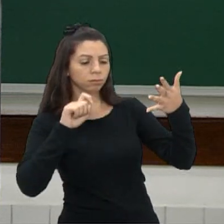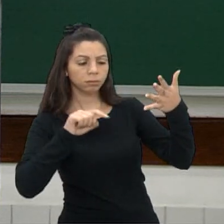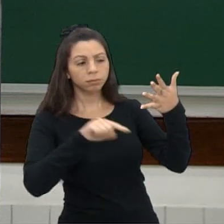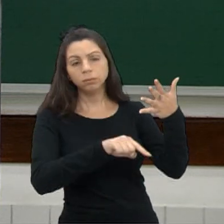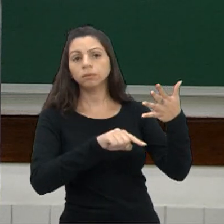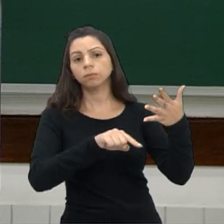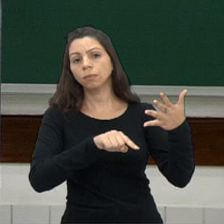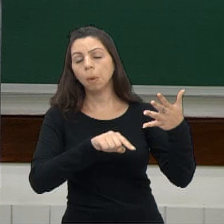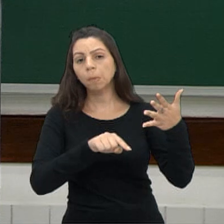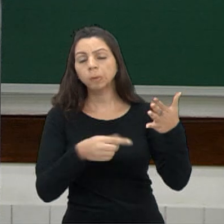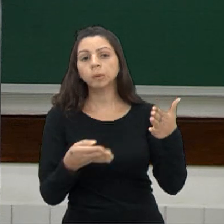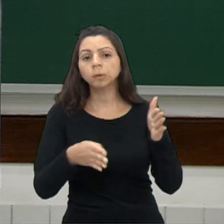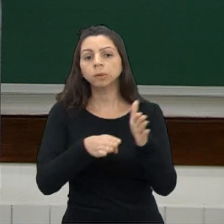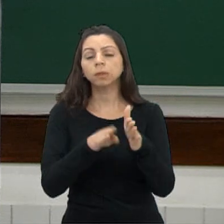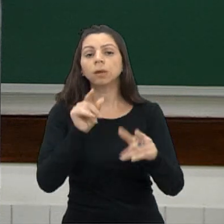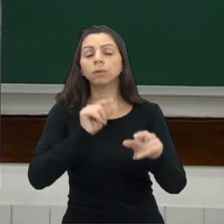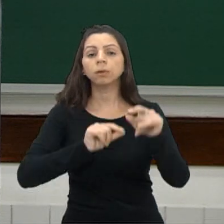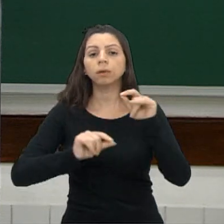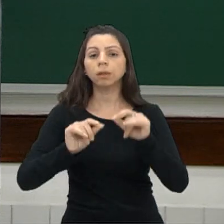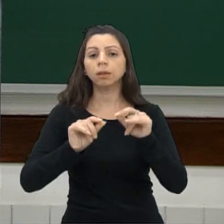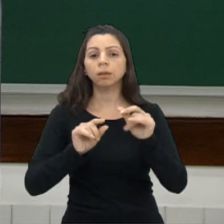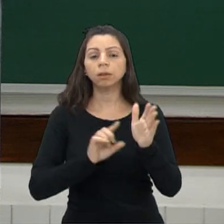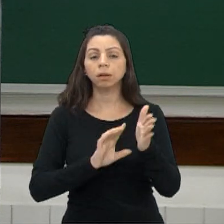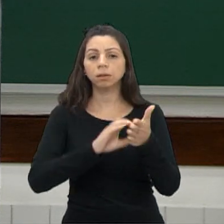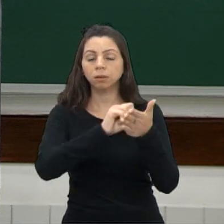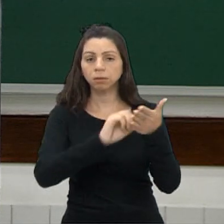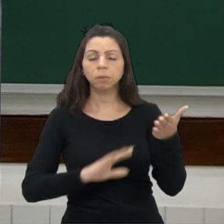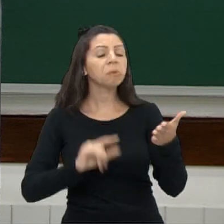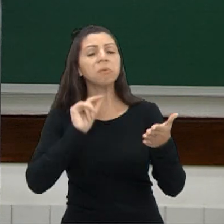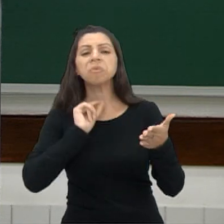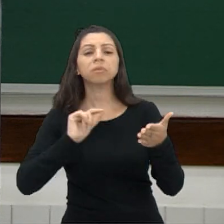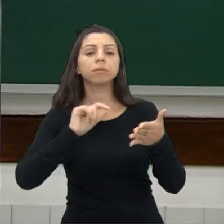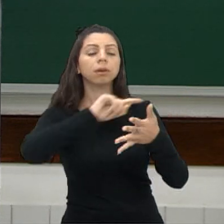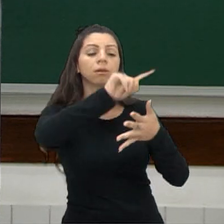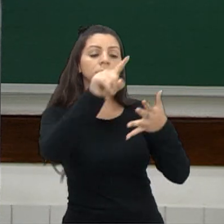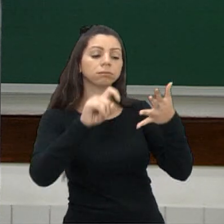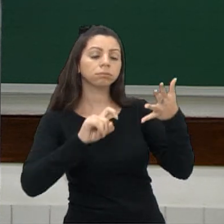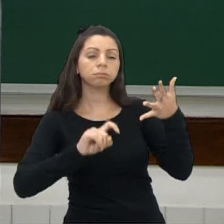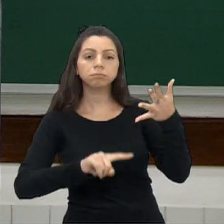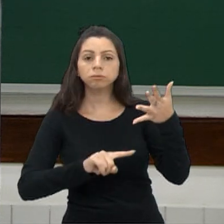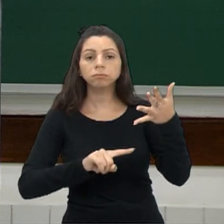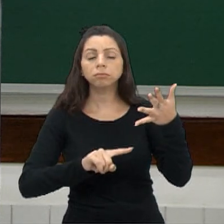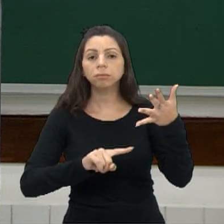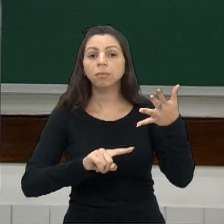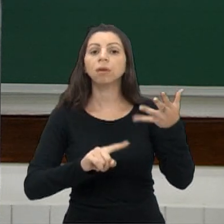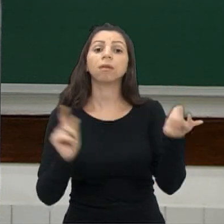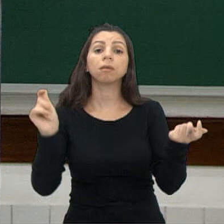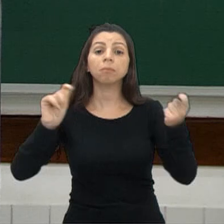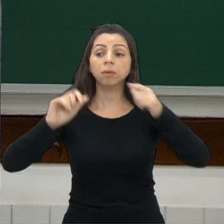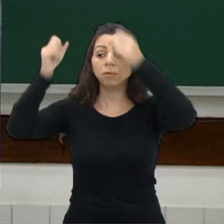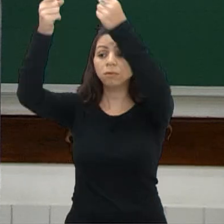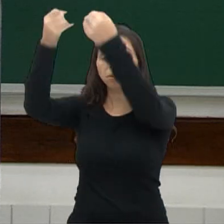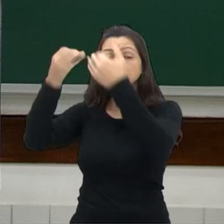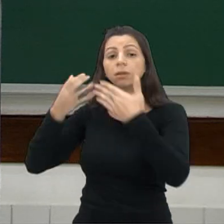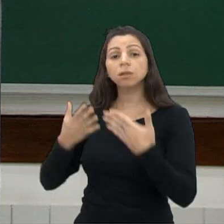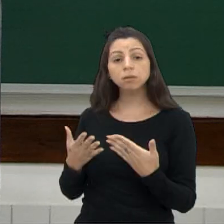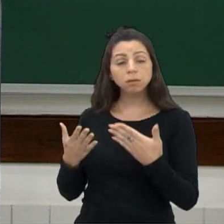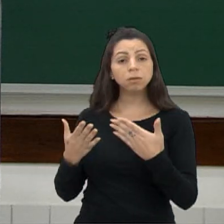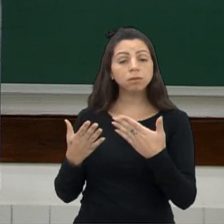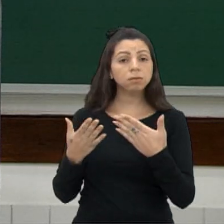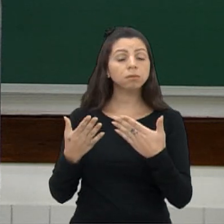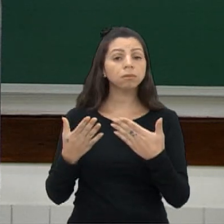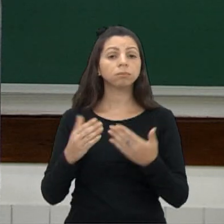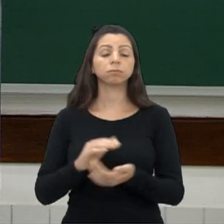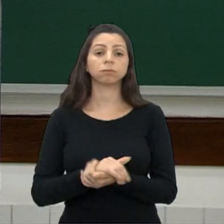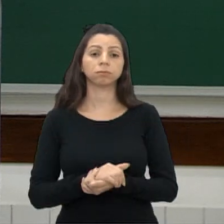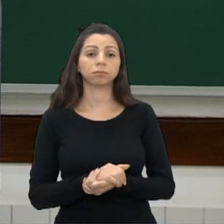nos exercícios. O que seriam as hipóteses? Já adianto para você. São possíveis explicações para alguns